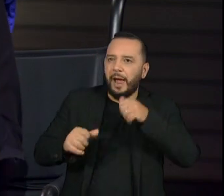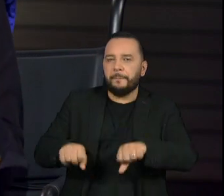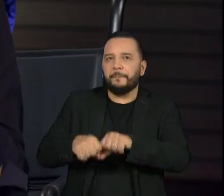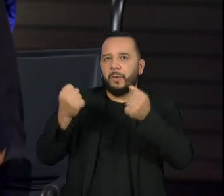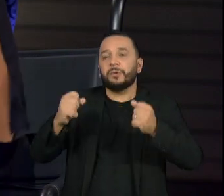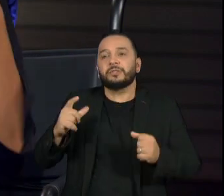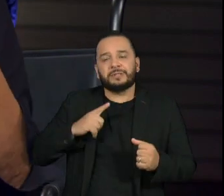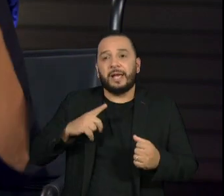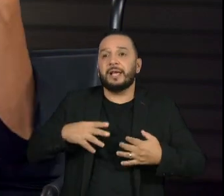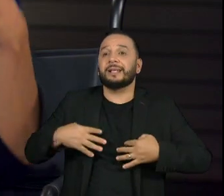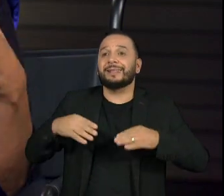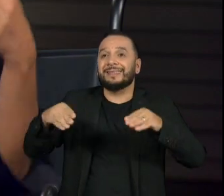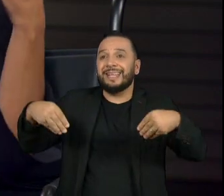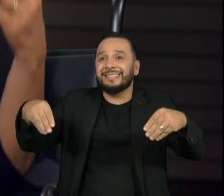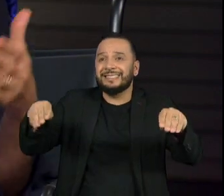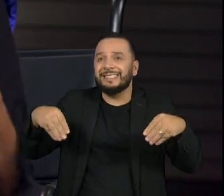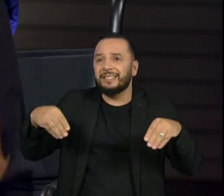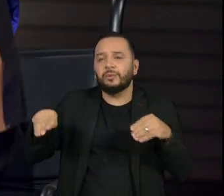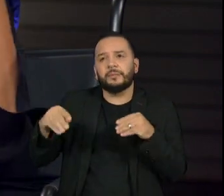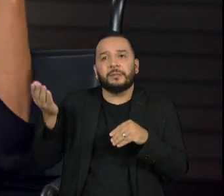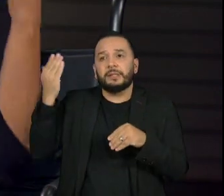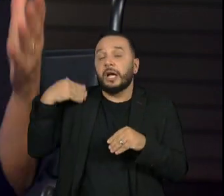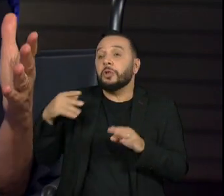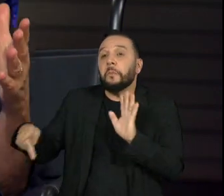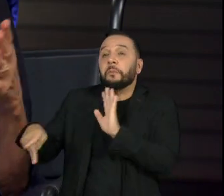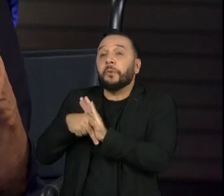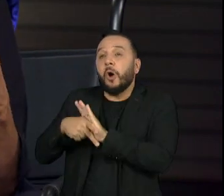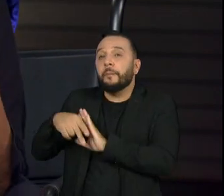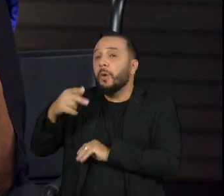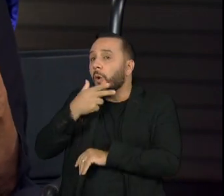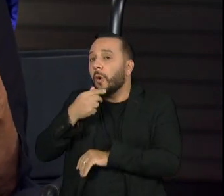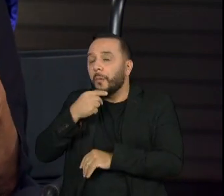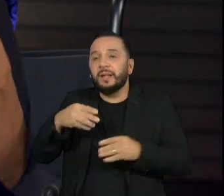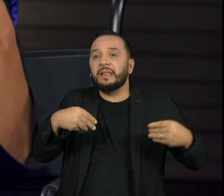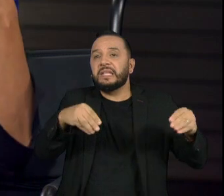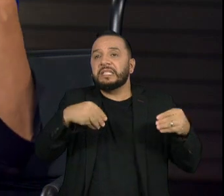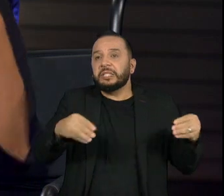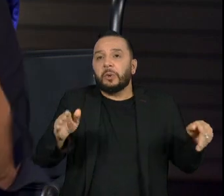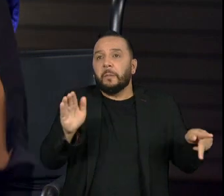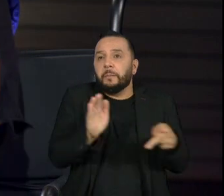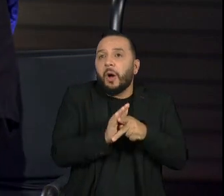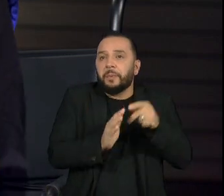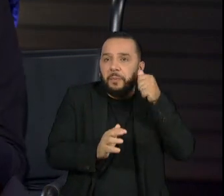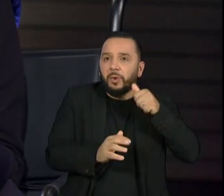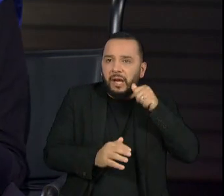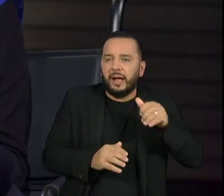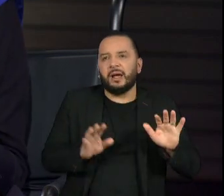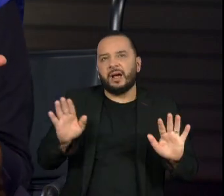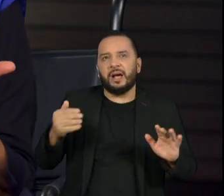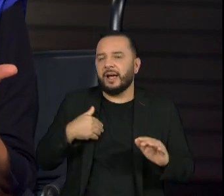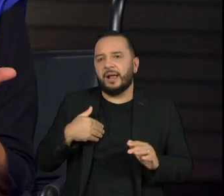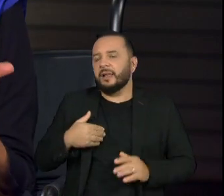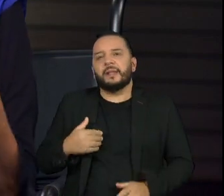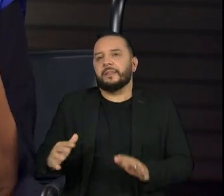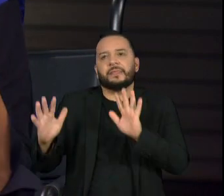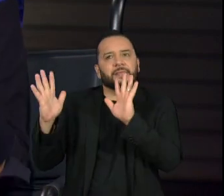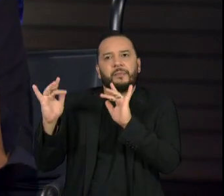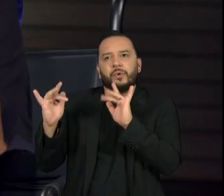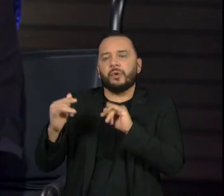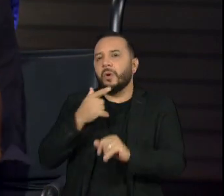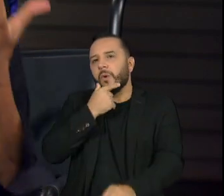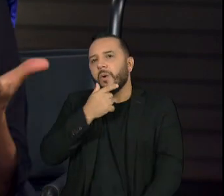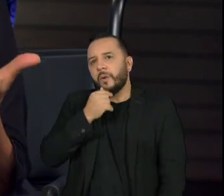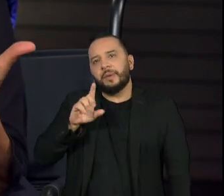usado só para a alfaiataria masculina e a roupa masculina. Quando ela namorou o Duque de Westminster, ela